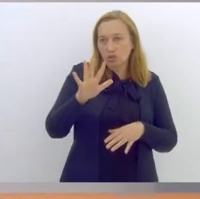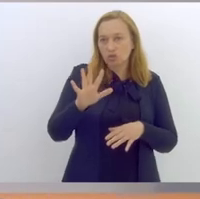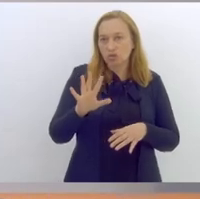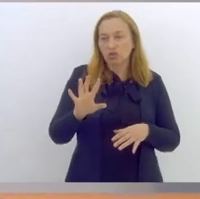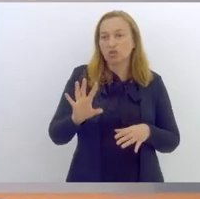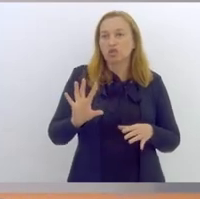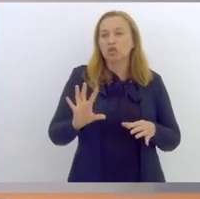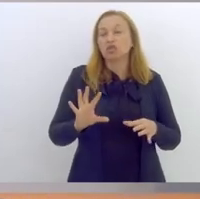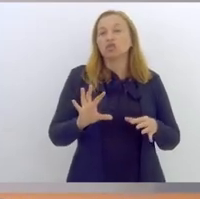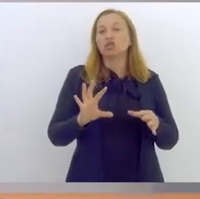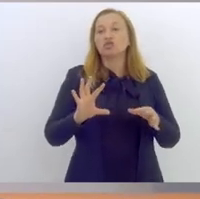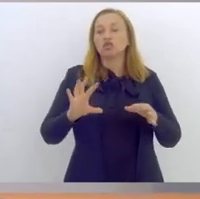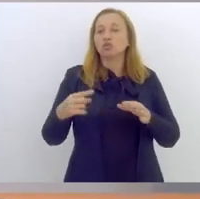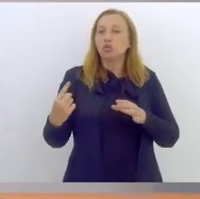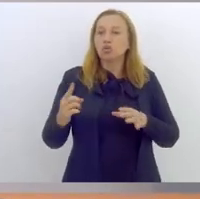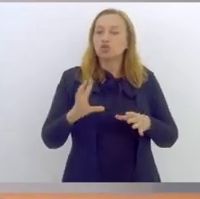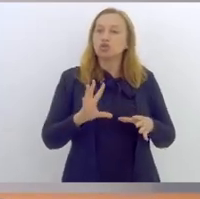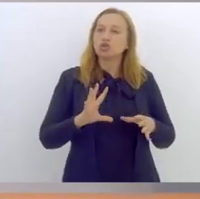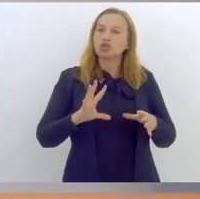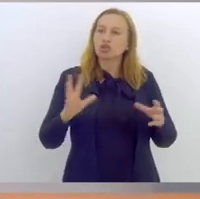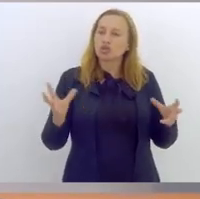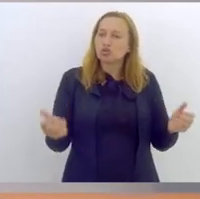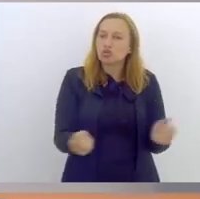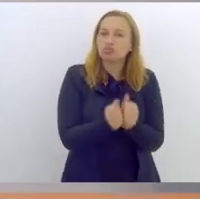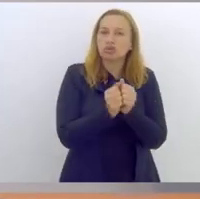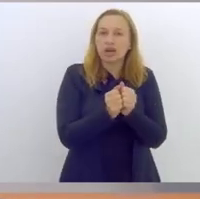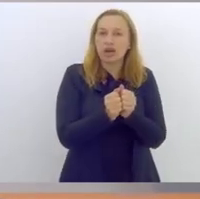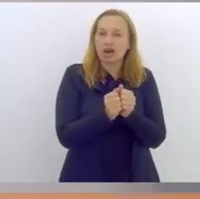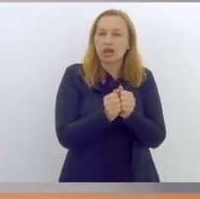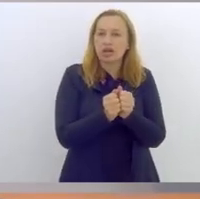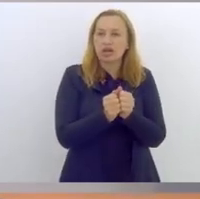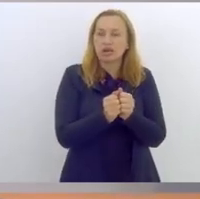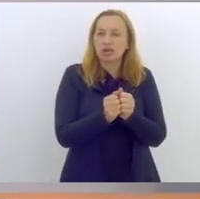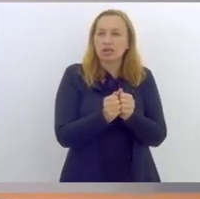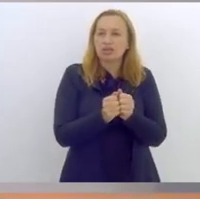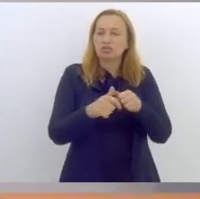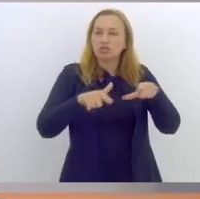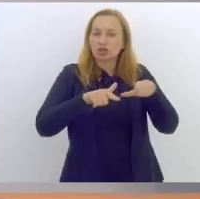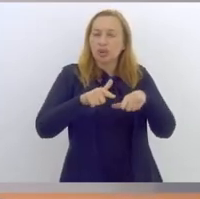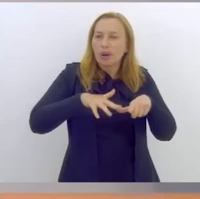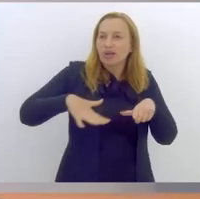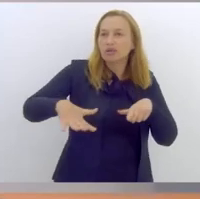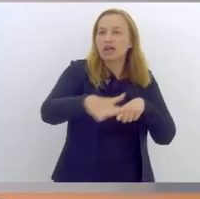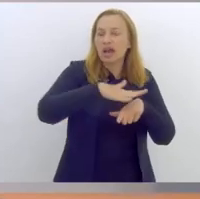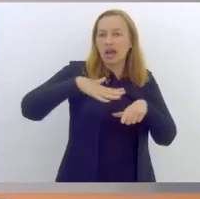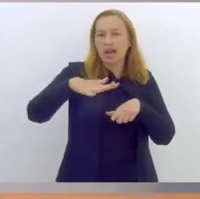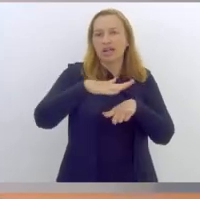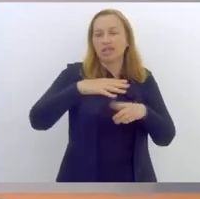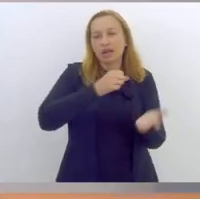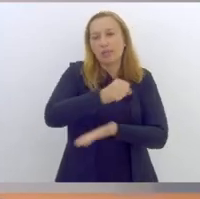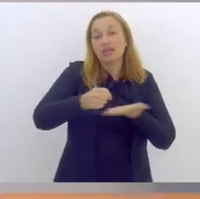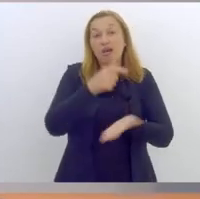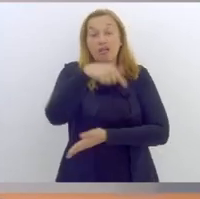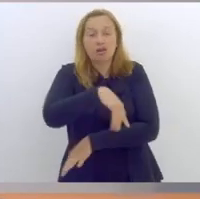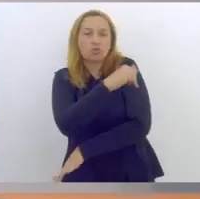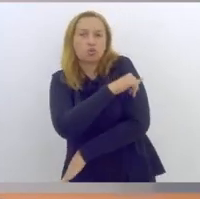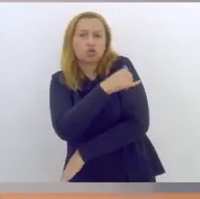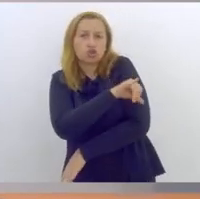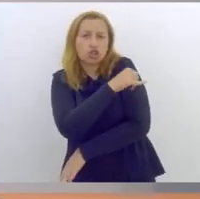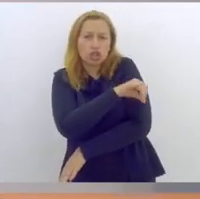dos Cargos da base e isso então tanto aqui no Rio de Janeiro como em outros estados aqui no âmbito do Rio de Janeiro